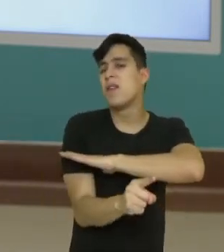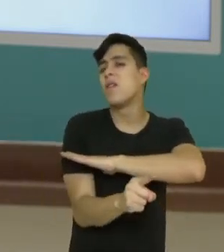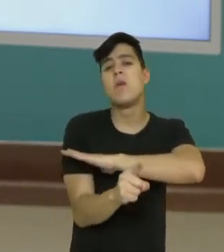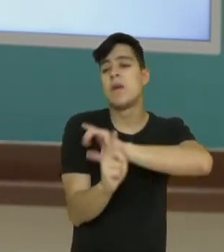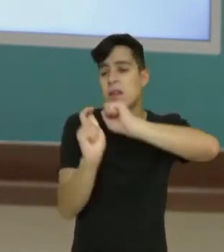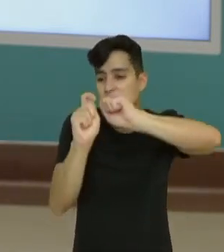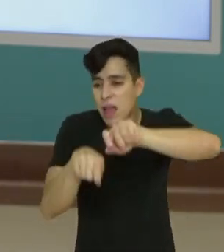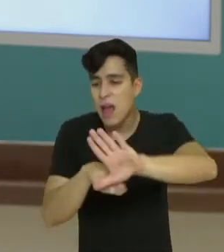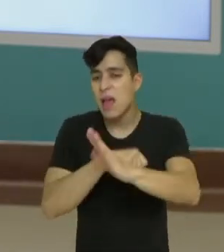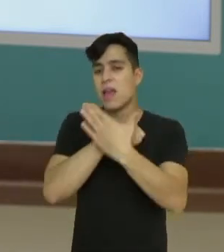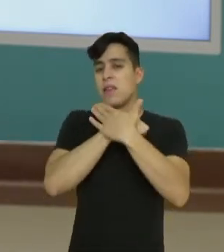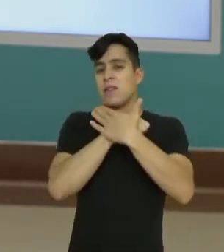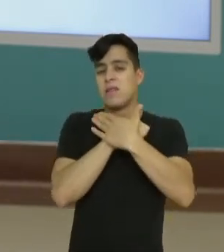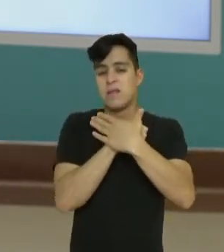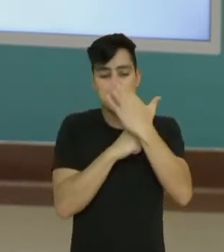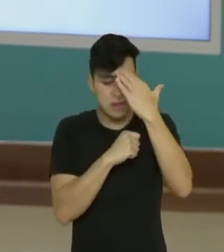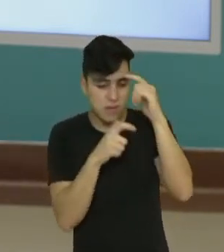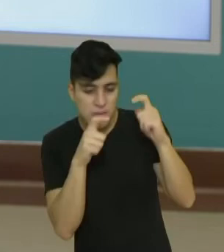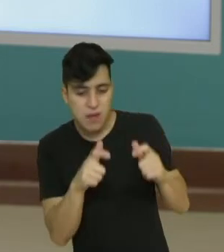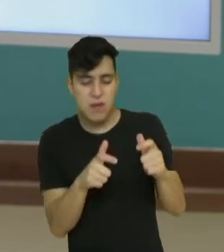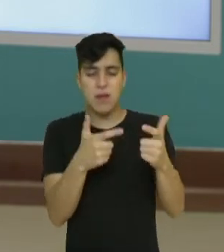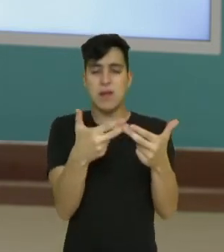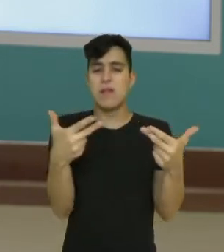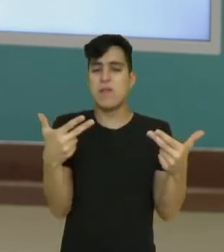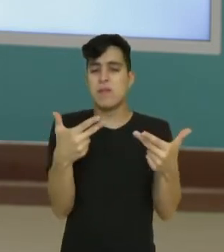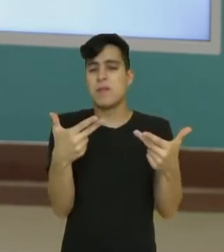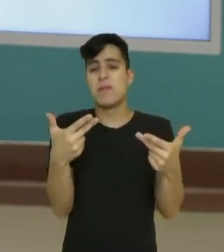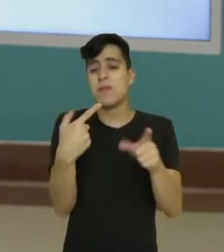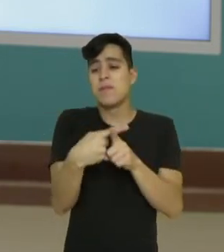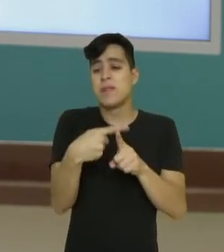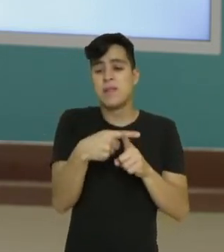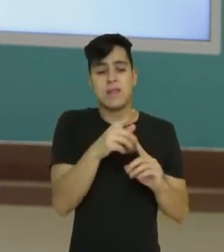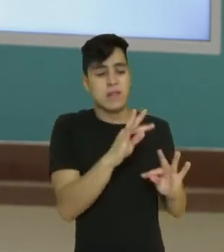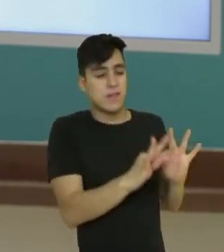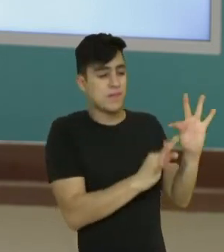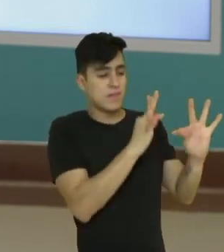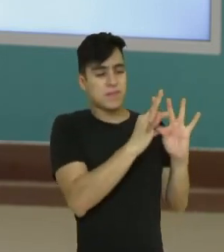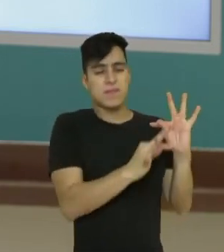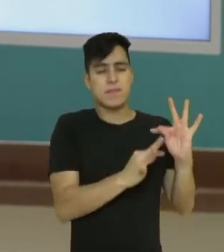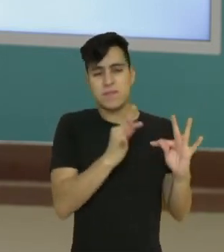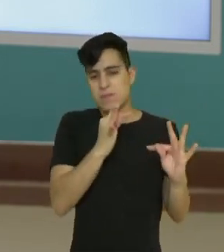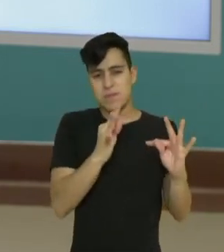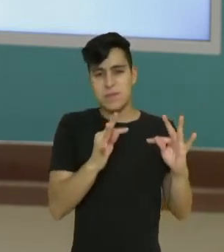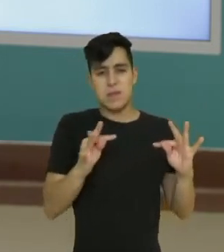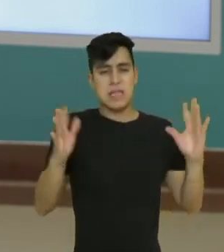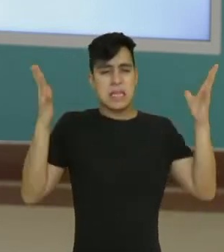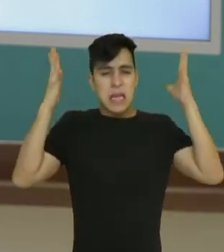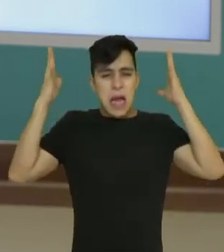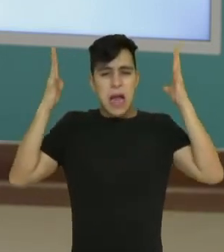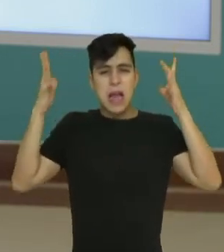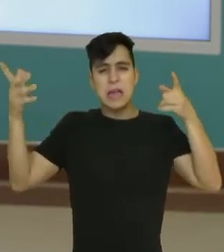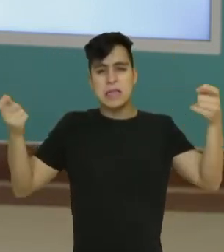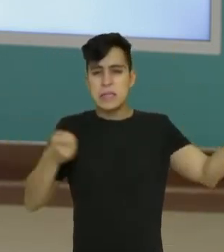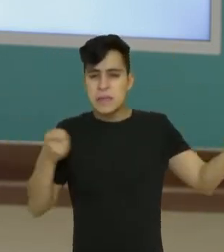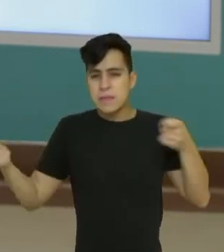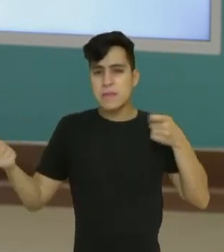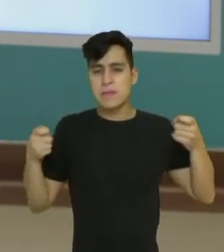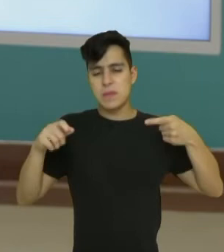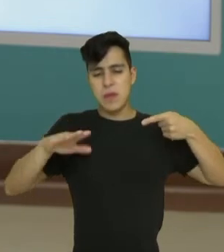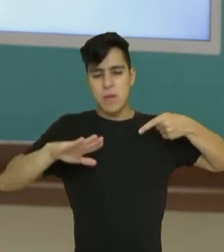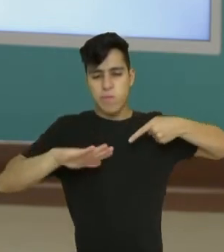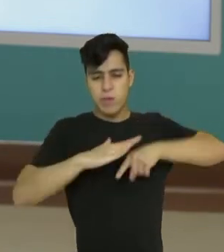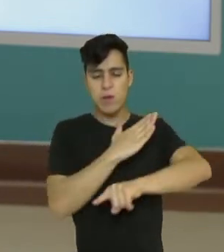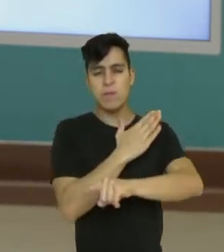que permitam acesso a essa região. Pois a tecnologia que nós temos, então, por exemplo, caminhões, retroescavadeiras,